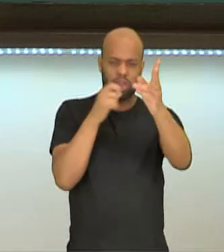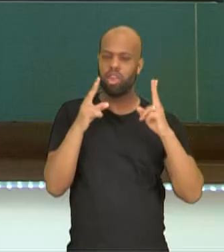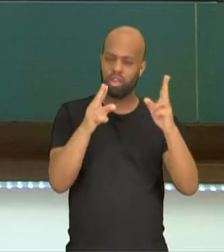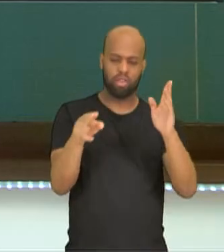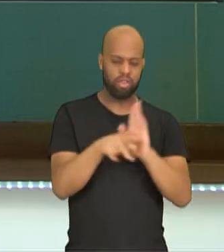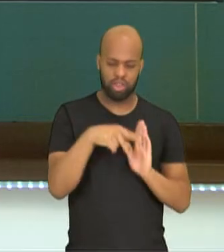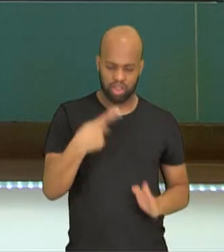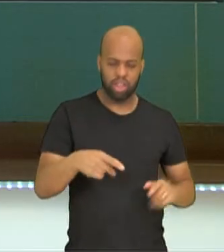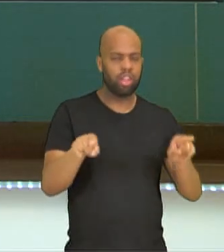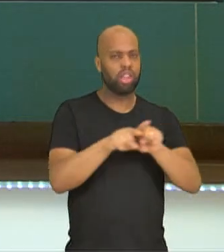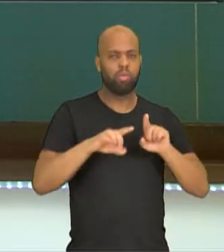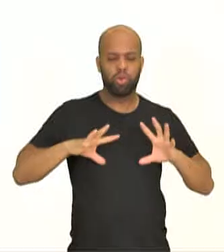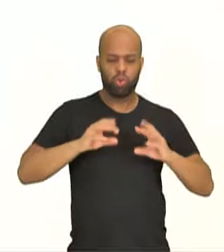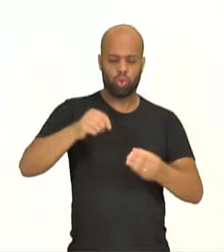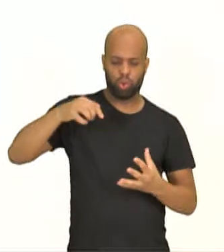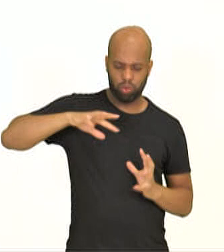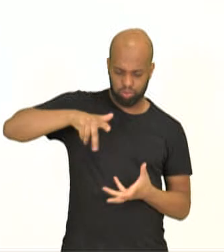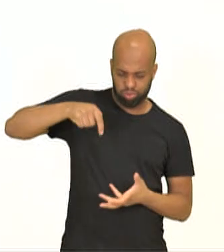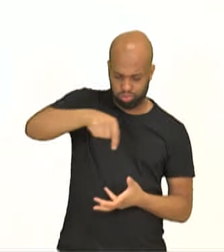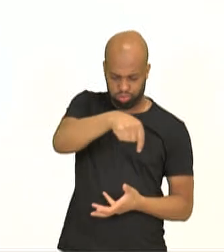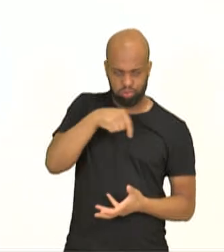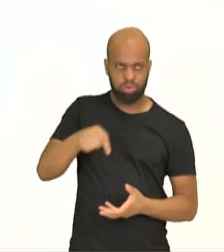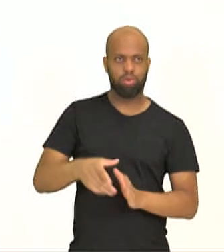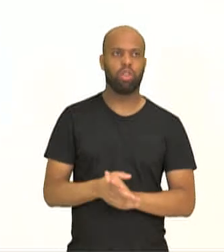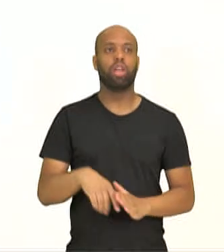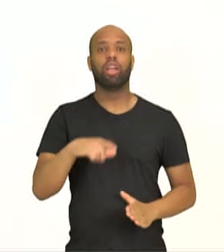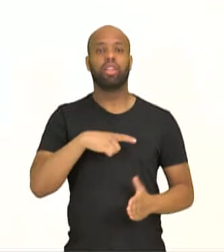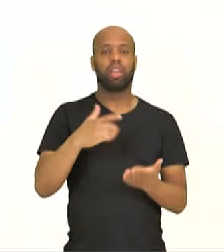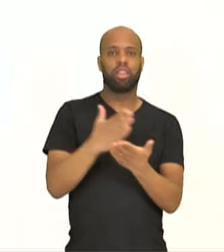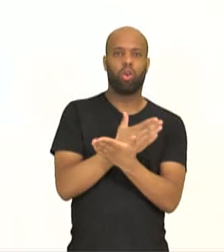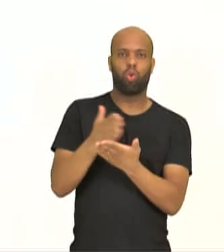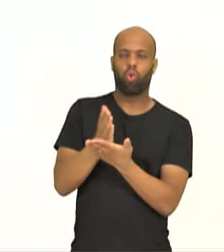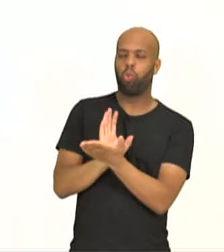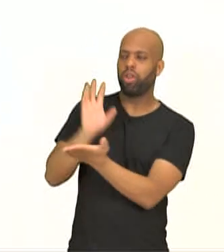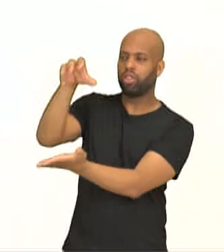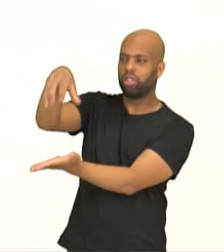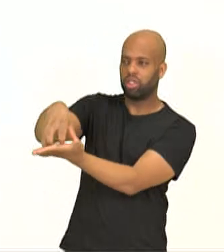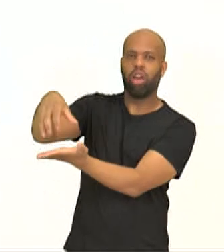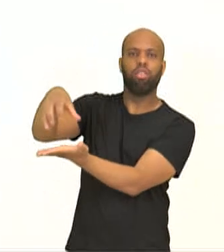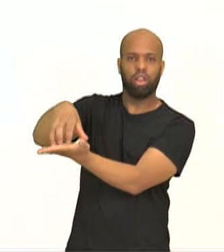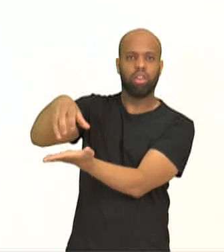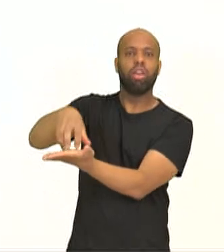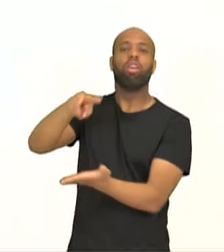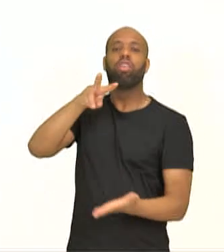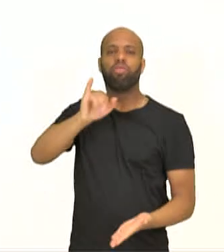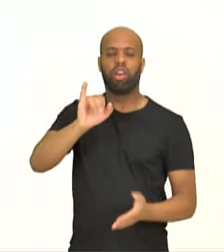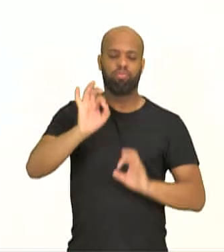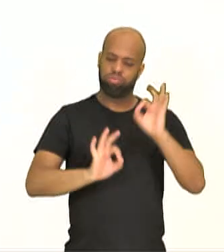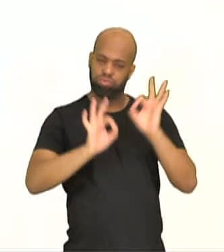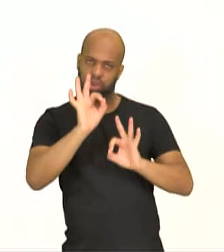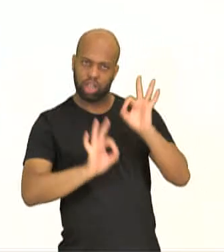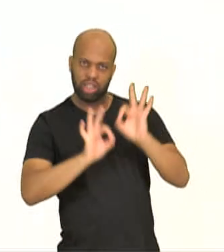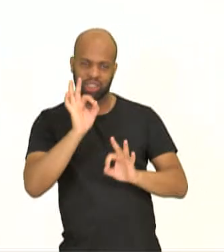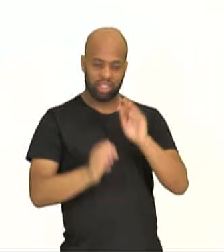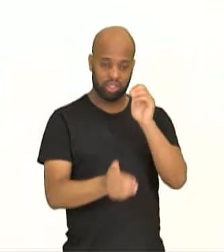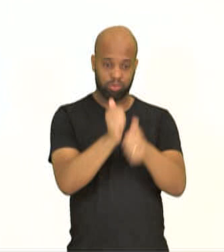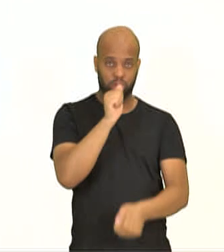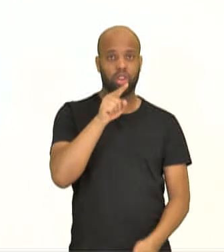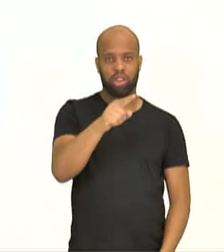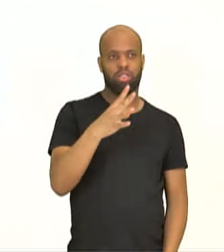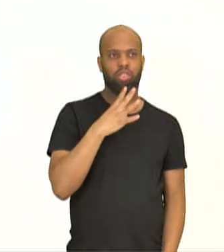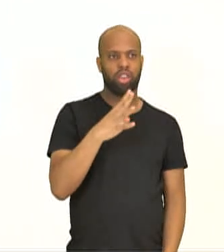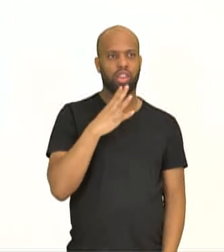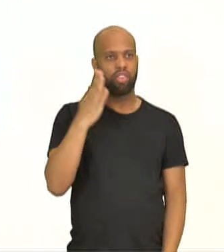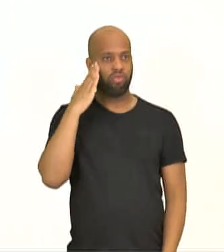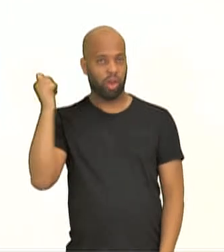possui instituições reguladoras, então ele sempre vai ter federações e confederações que organizam esse esporte. As que vocês mais conhecem com certeza